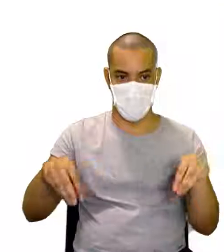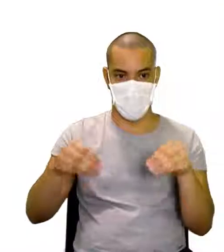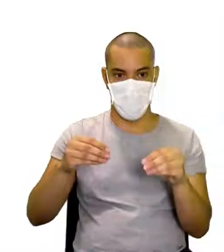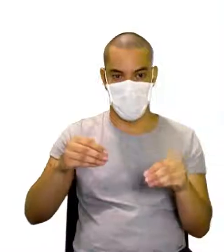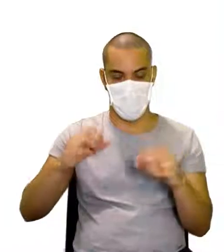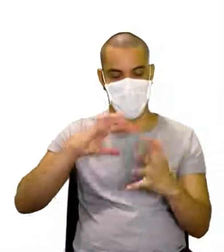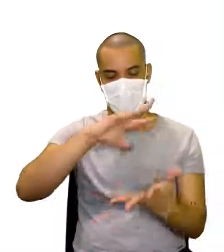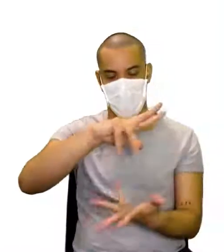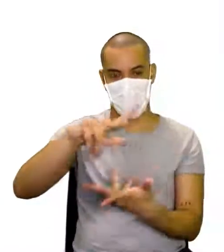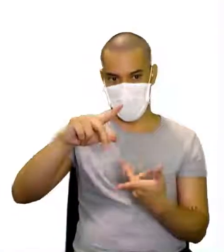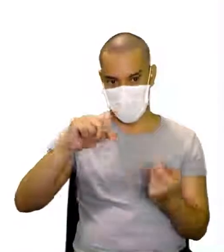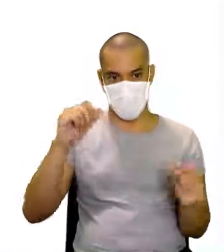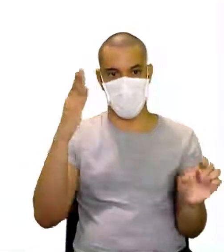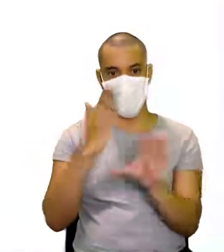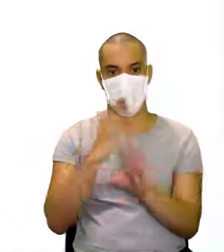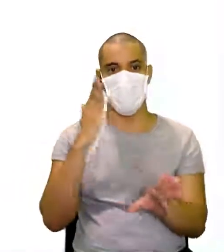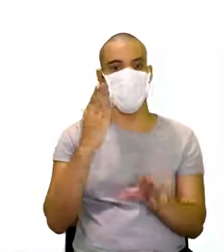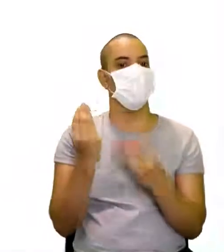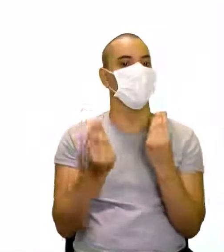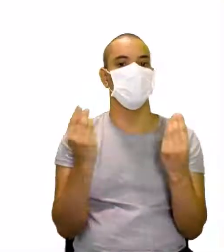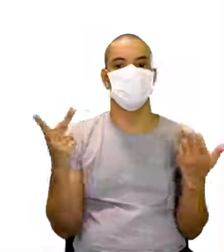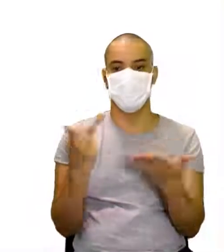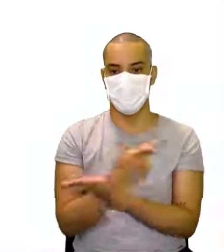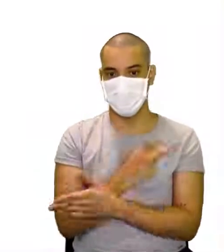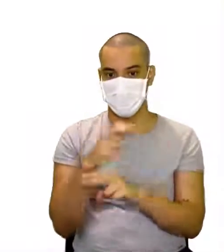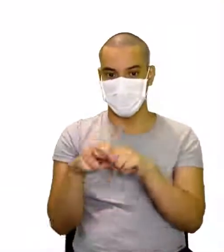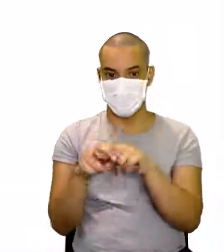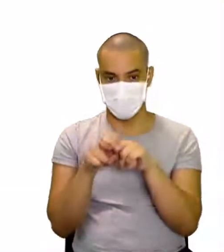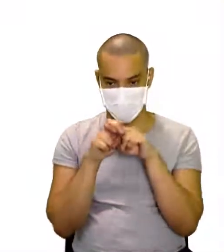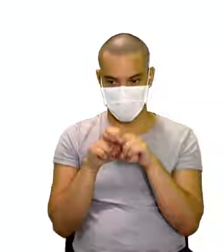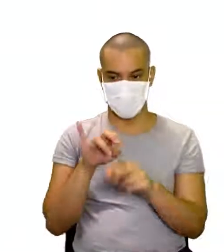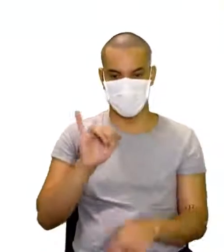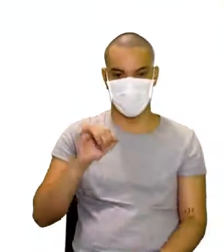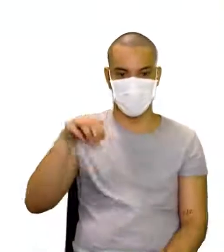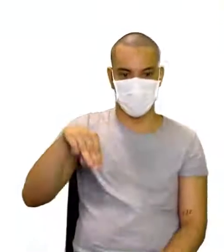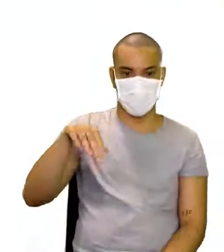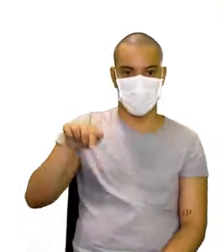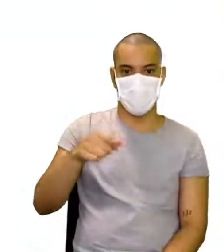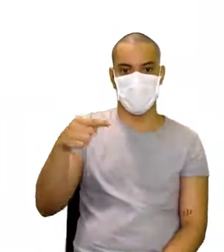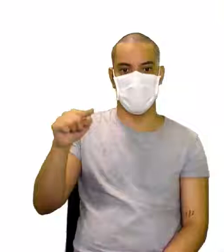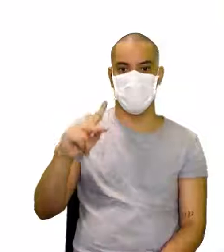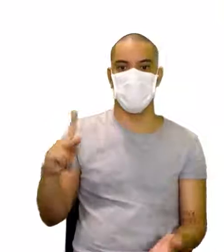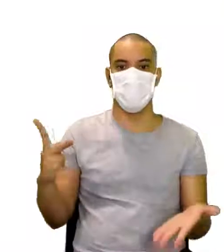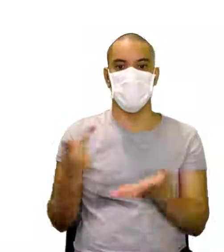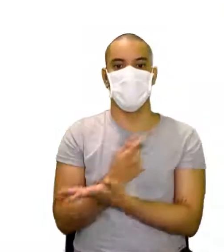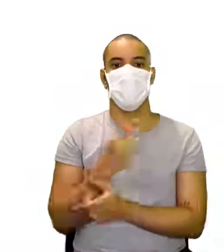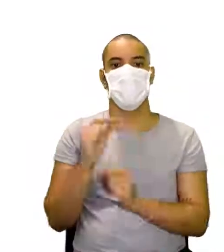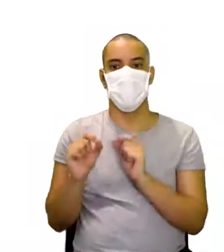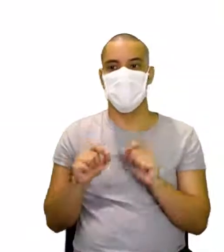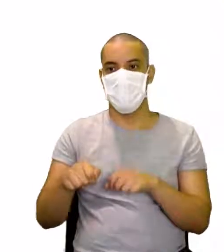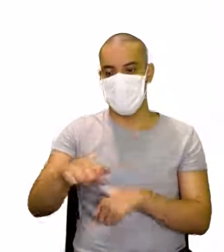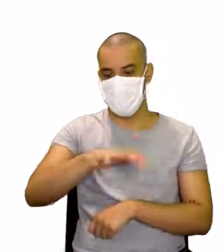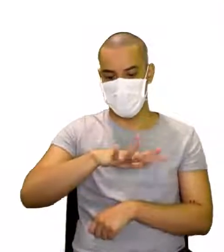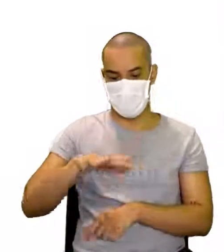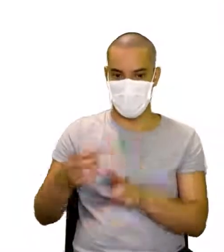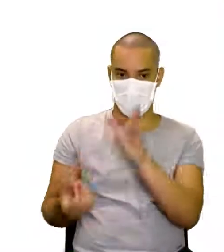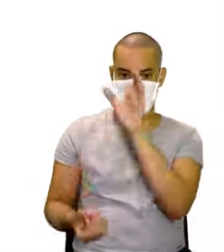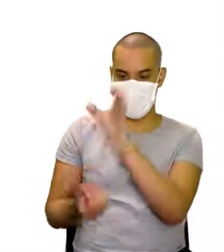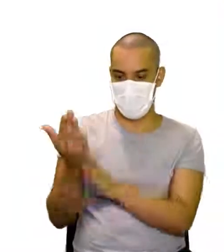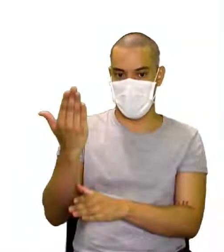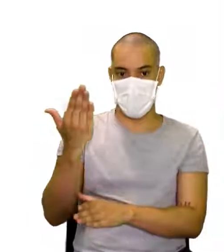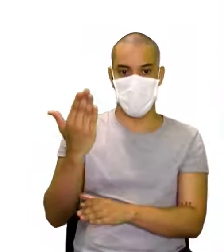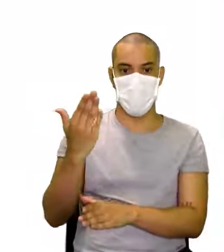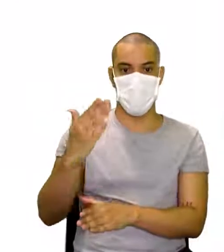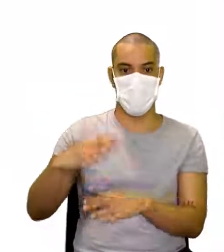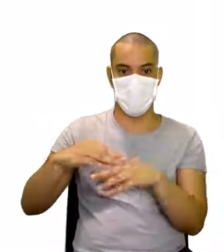direção do qual o ímã suspenso se orienta. Então, o ímã, ele se orienta, na verdade, pelo campo magnético que é criado pela